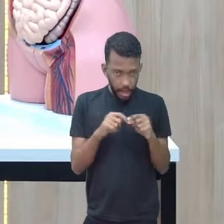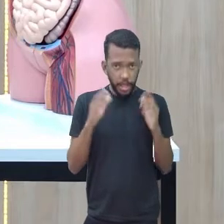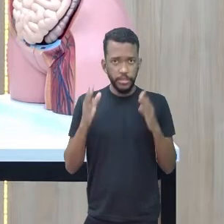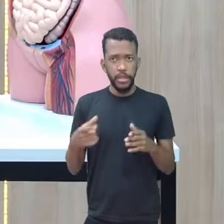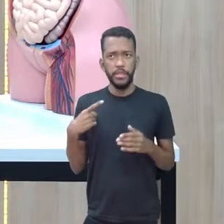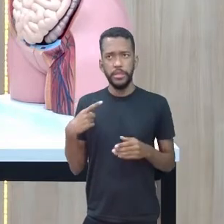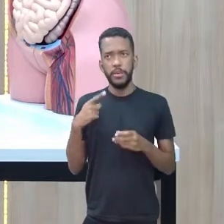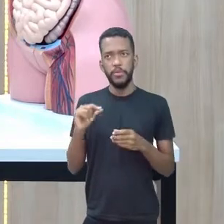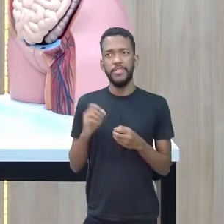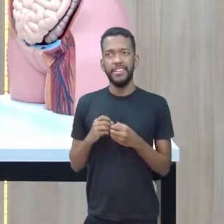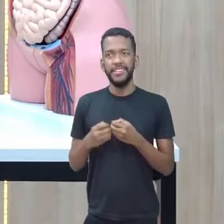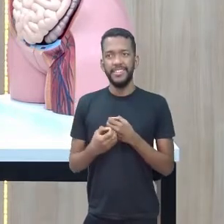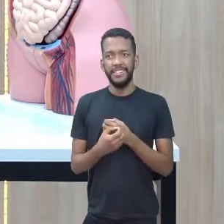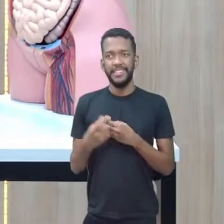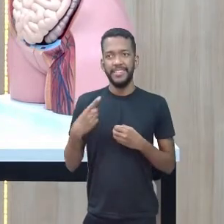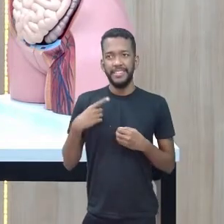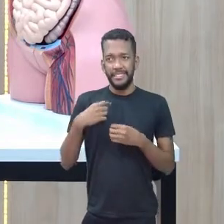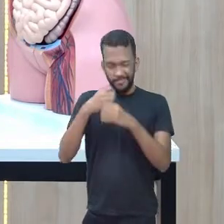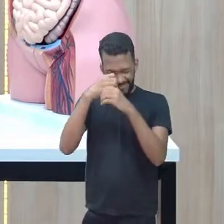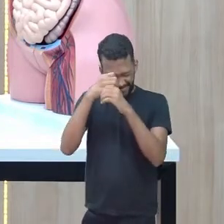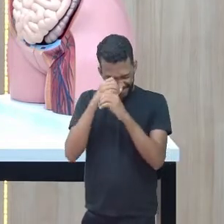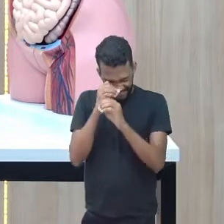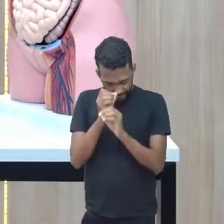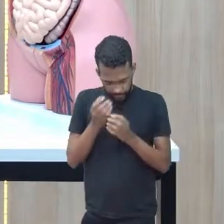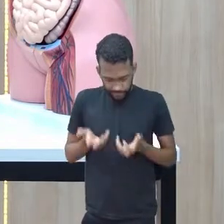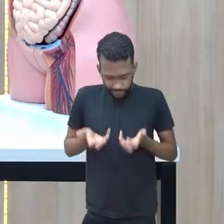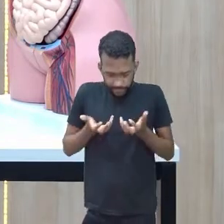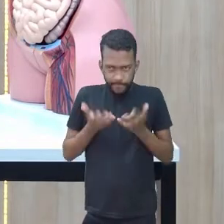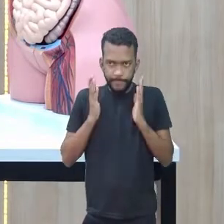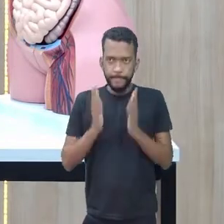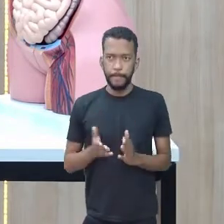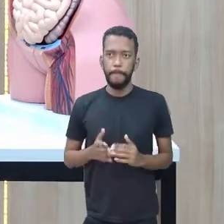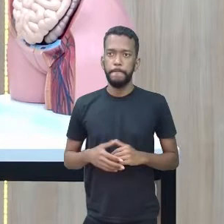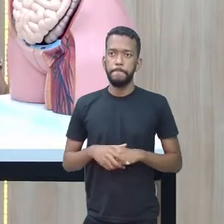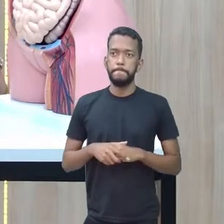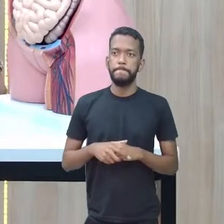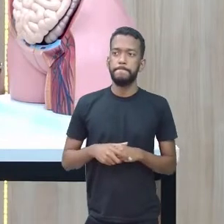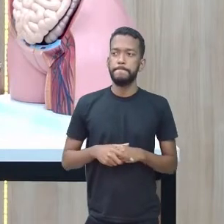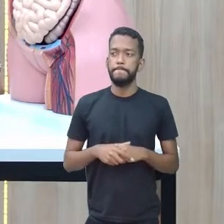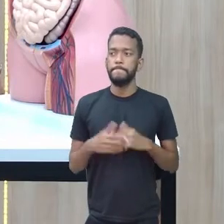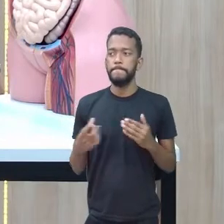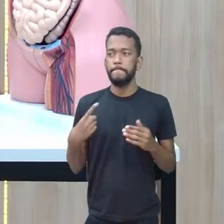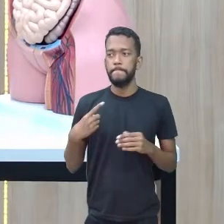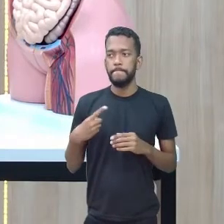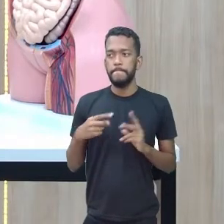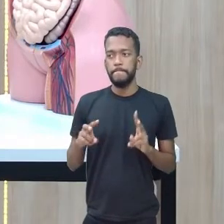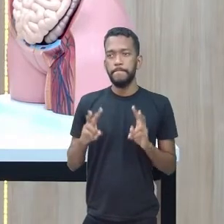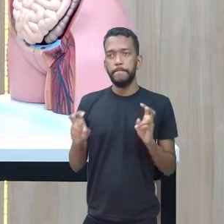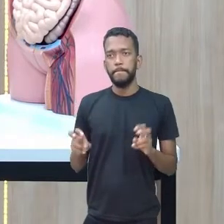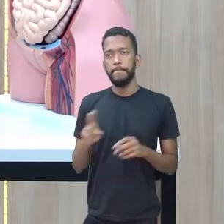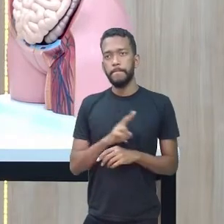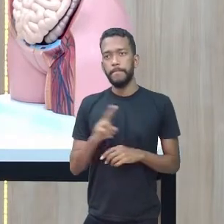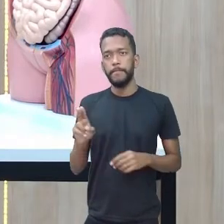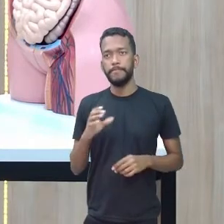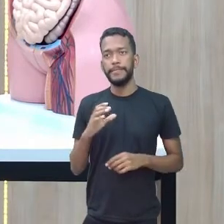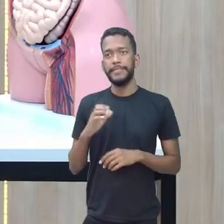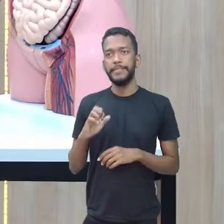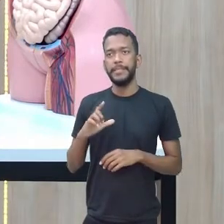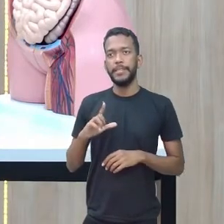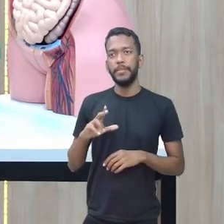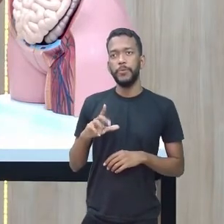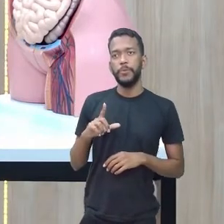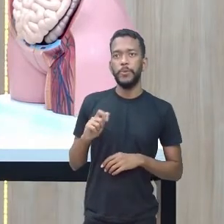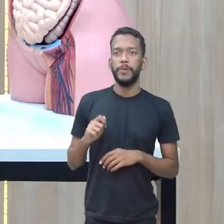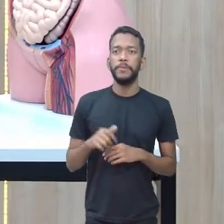observar através de microscópios mais sofisticados. E aí a questão do termo e do nome célula.